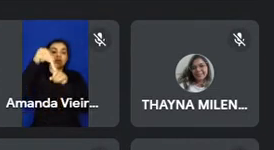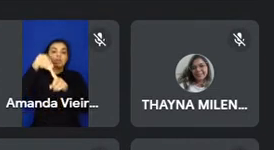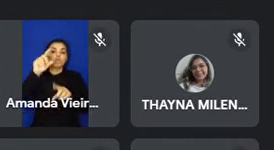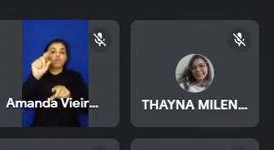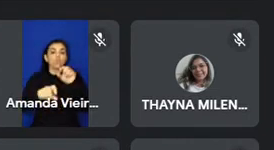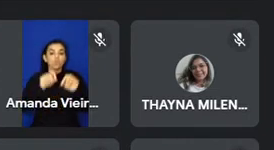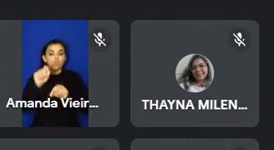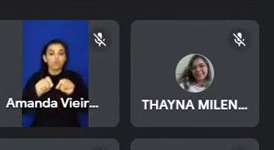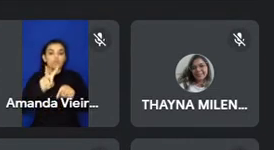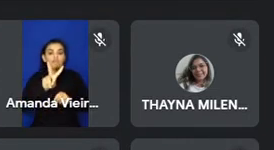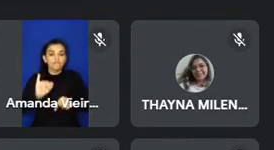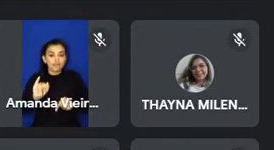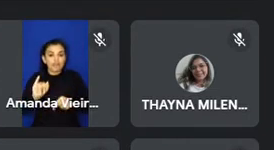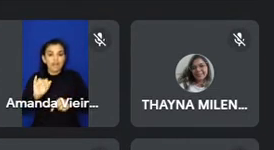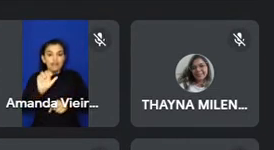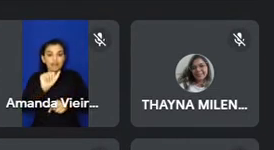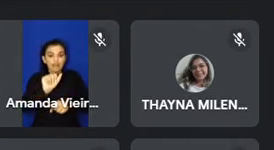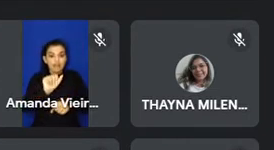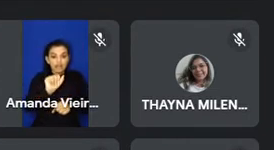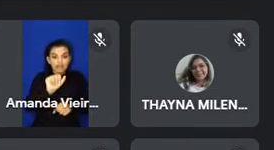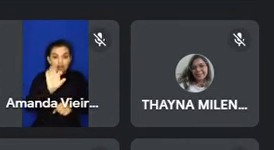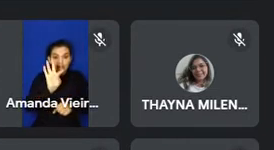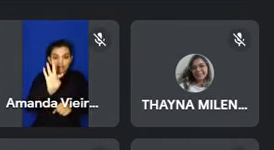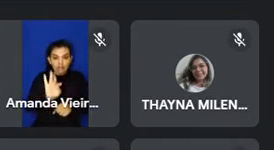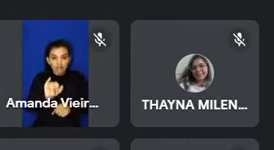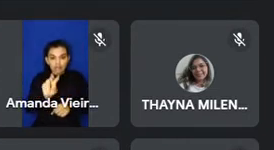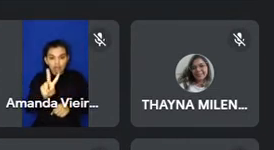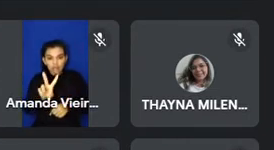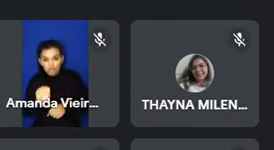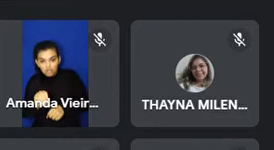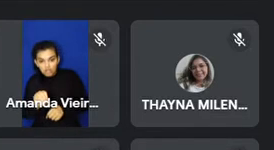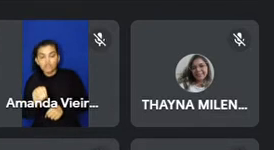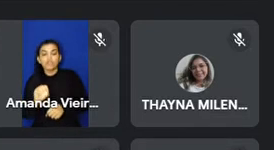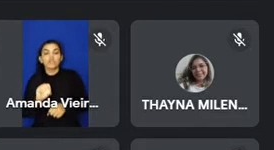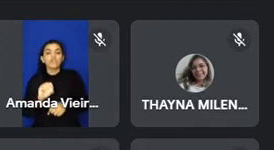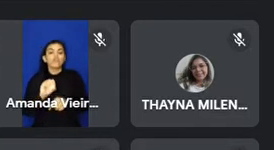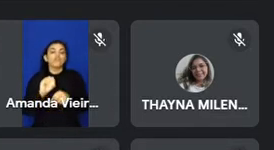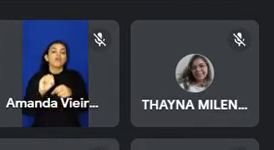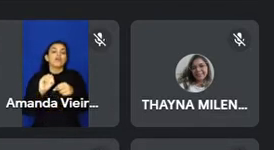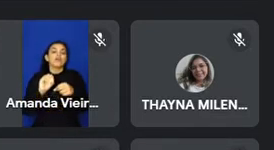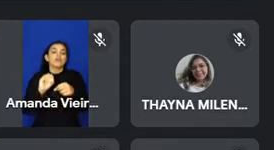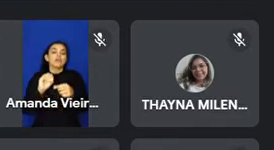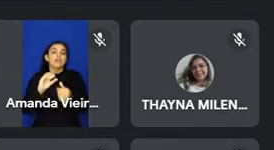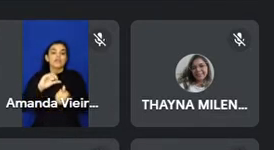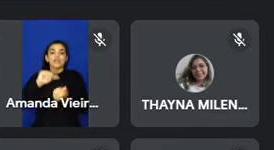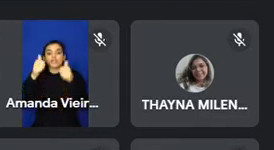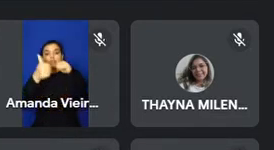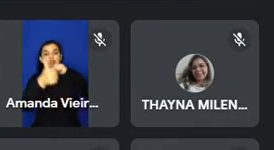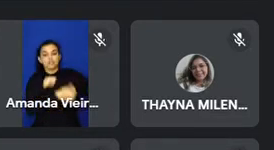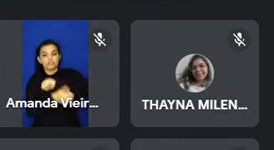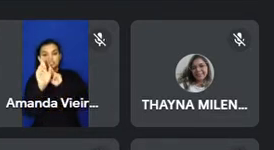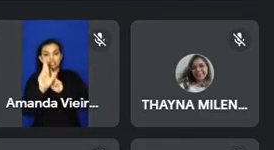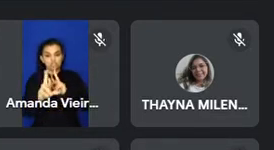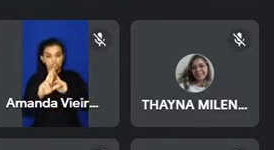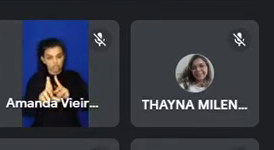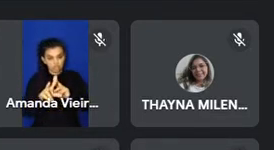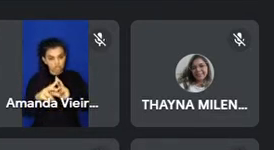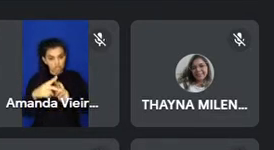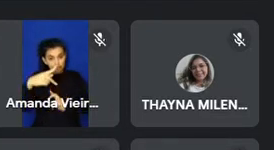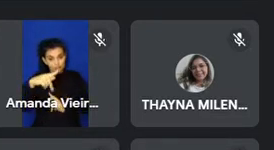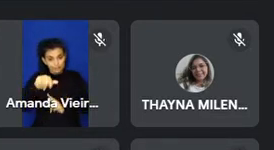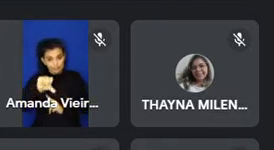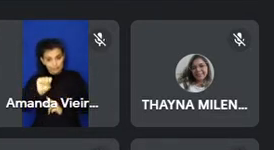ativo. Quando ele se torna ativo, ele sofre a expansão clonal, né? E aí se diferencia em plasmócito e passa a secretar